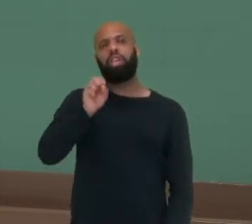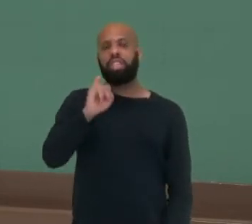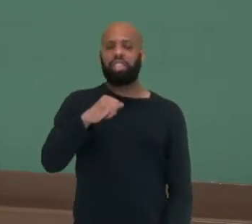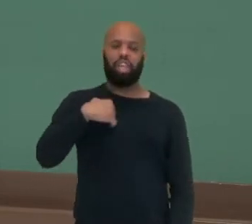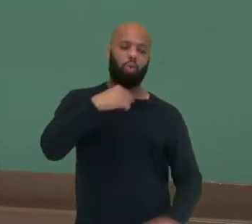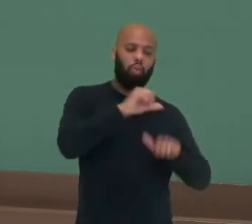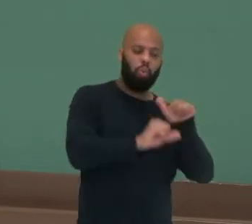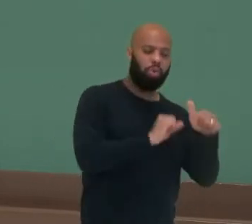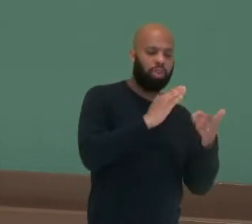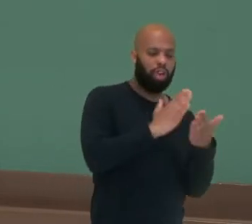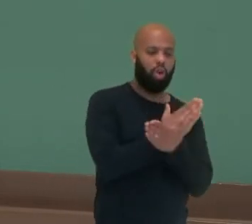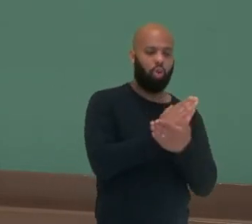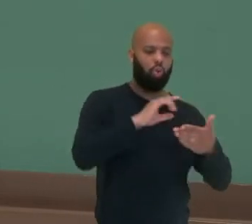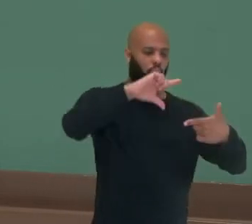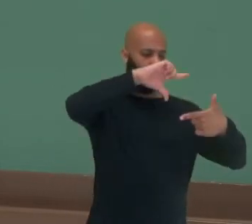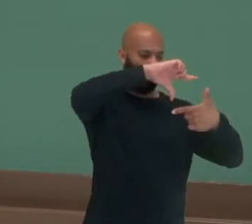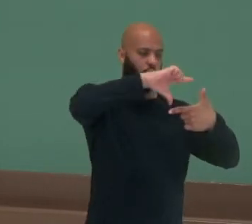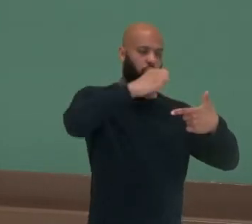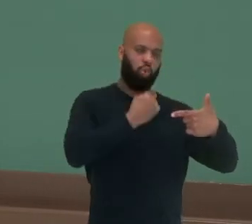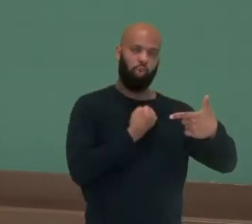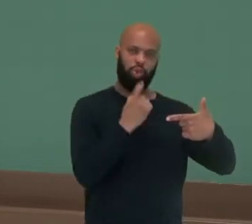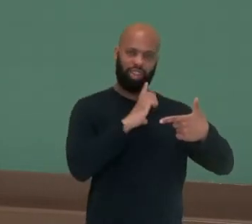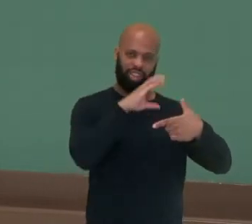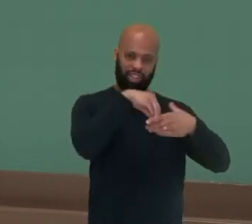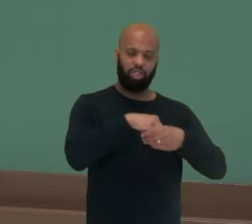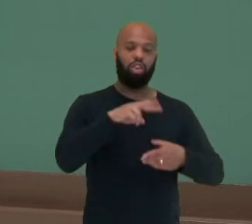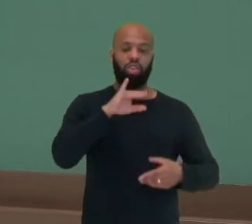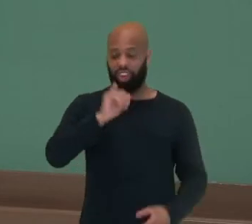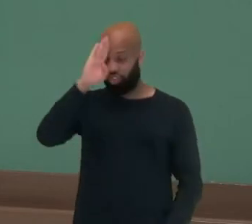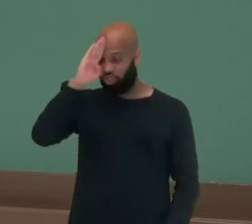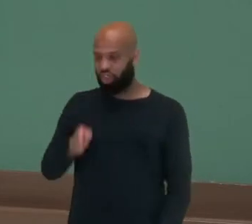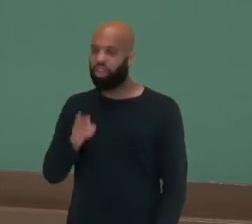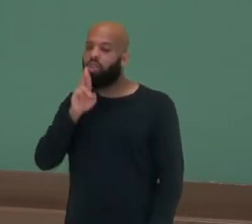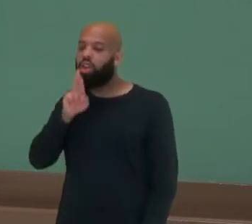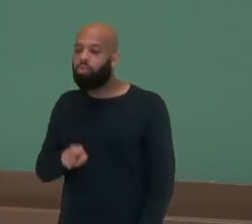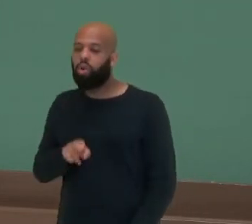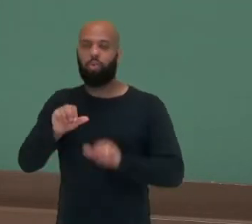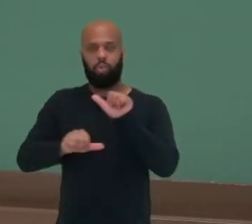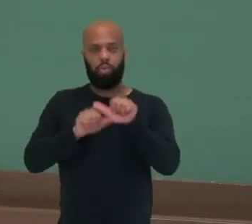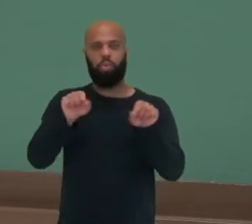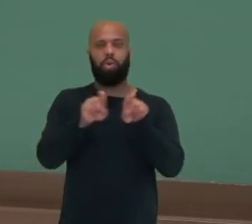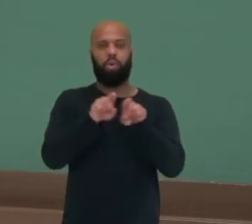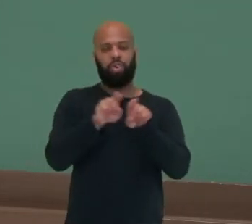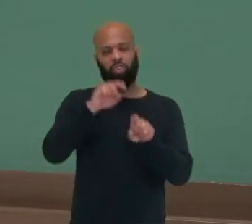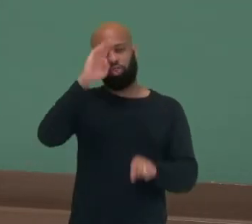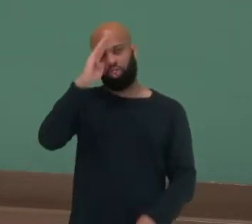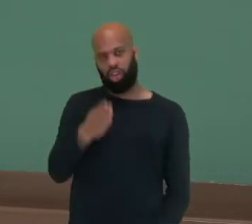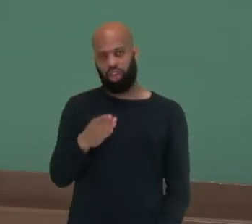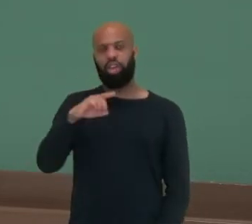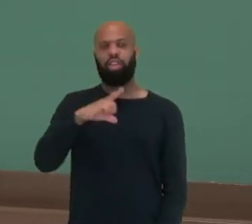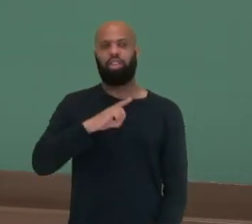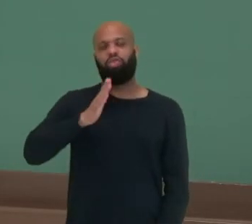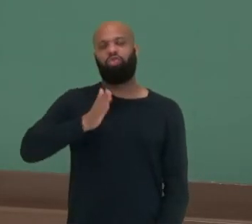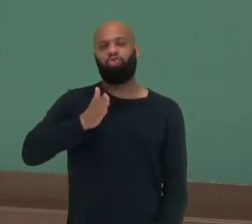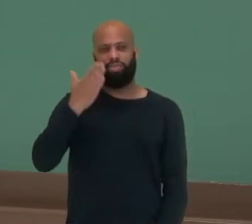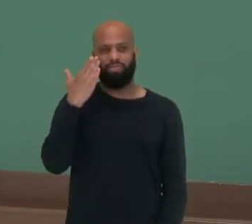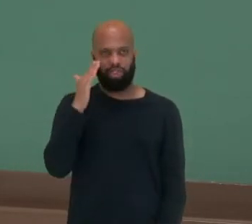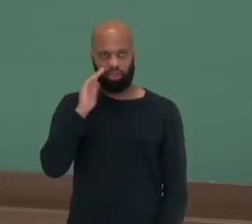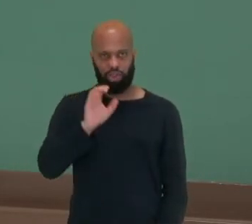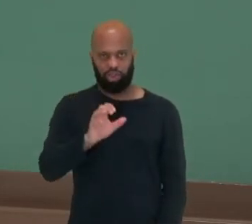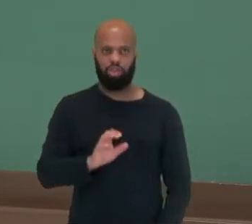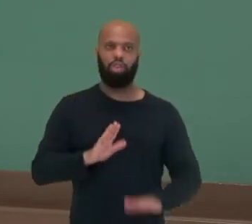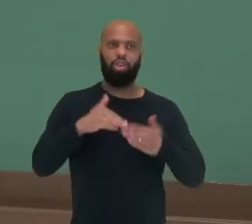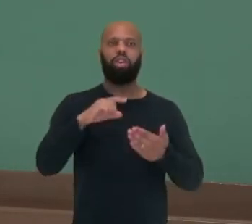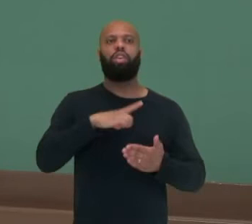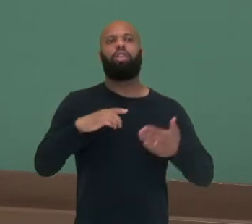este valor, vai alterar também automaticamente esse próximo valor, e eu vou ter o valor da venda aqui. E